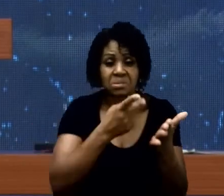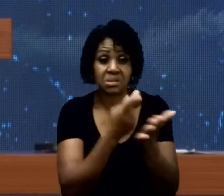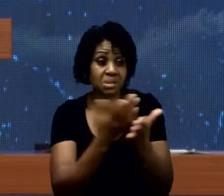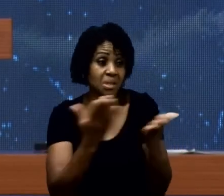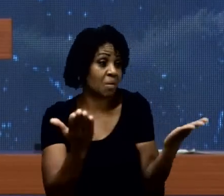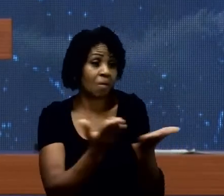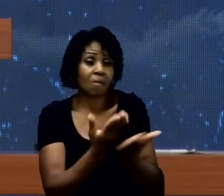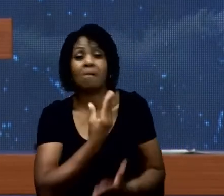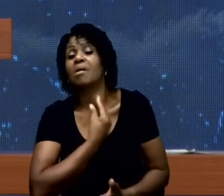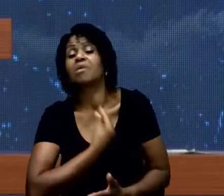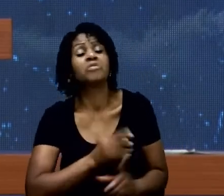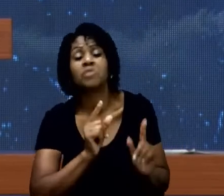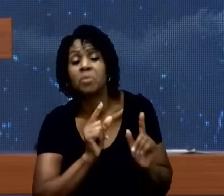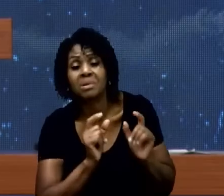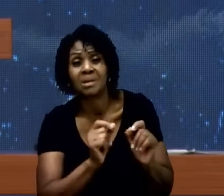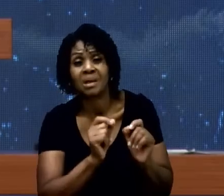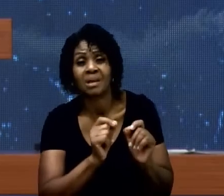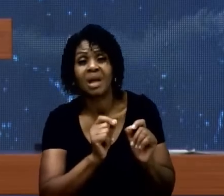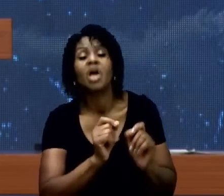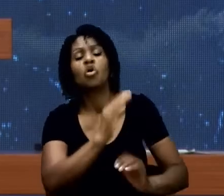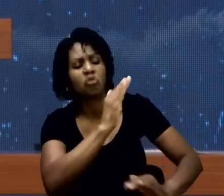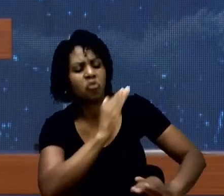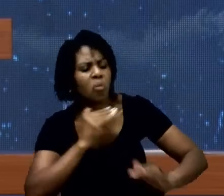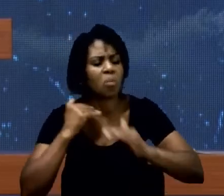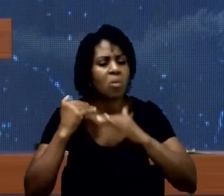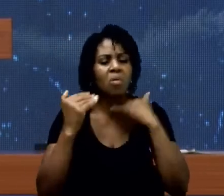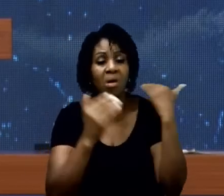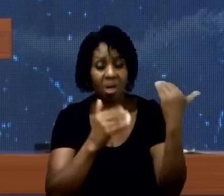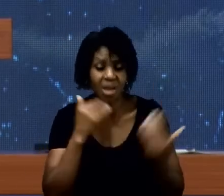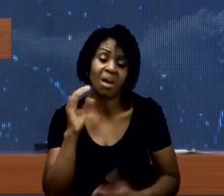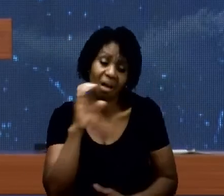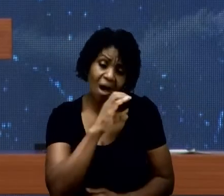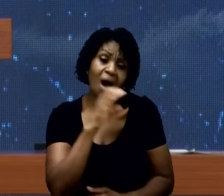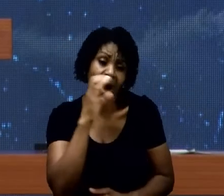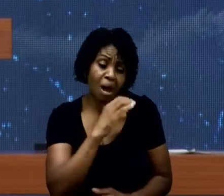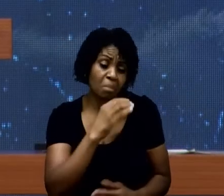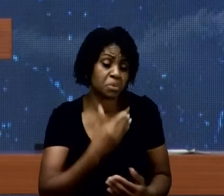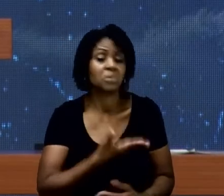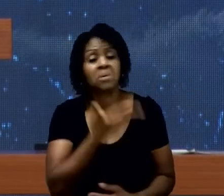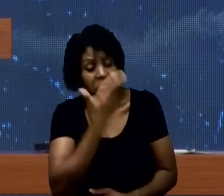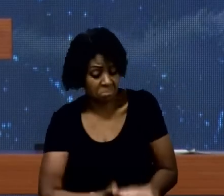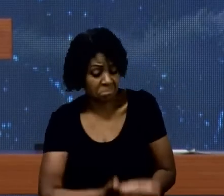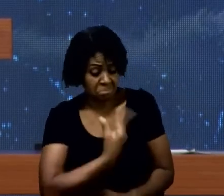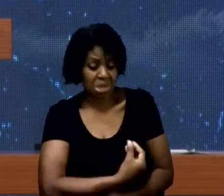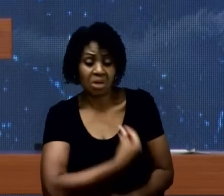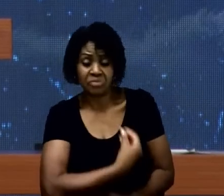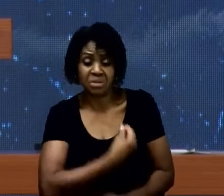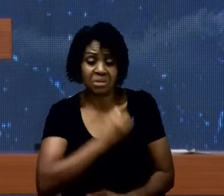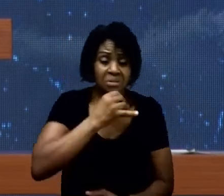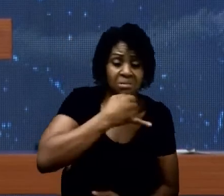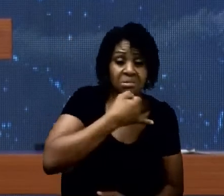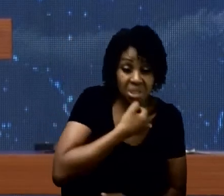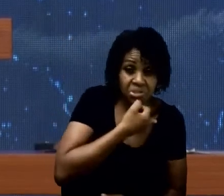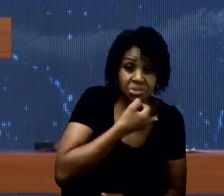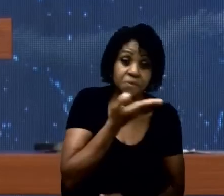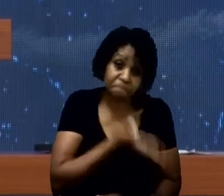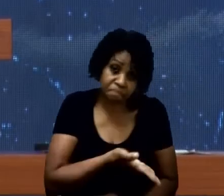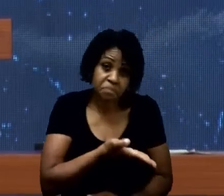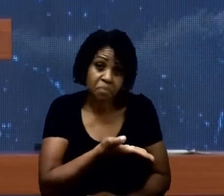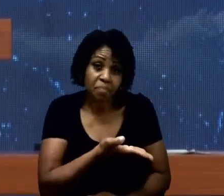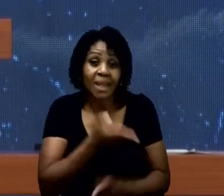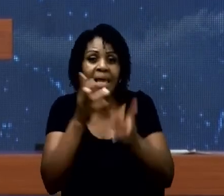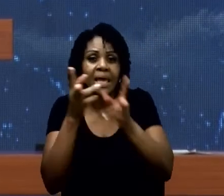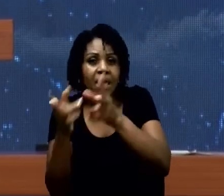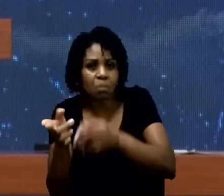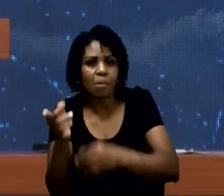é isso que eu vou viver até eu morrer. Daqui a pouco eu vou morrer mesmo, na condição em que eu estou. E quando você fica sem